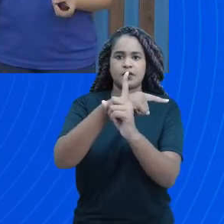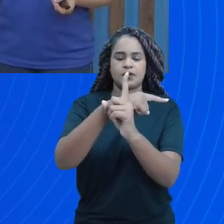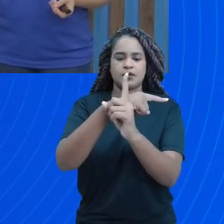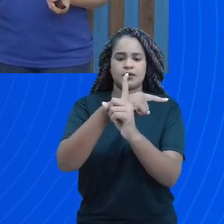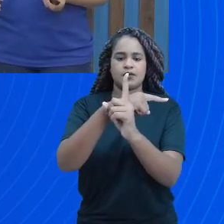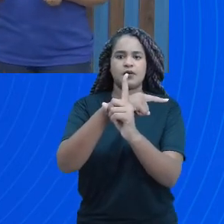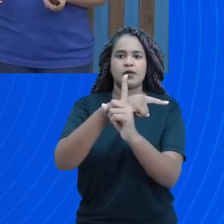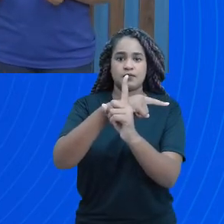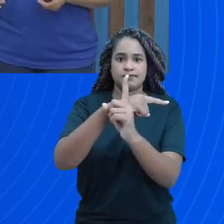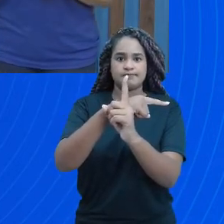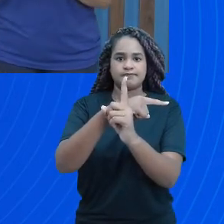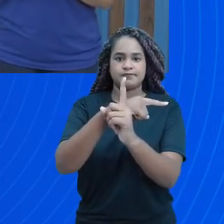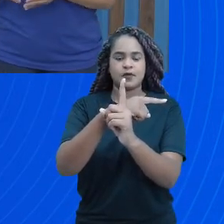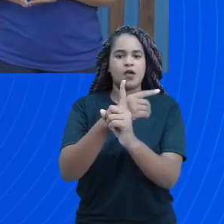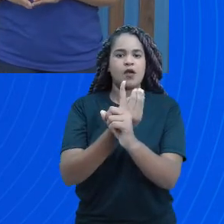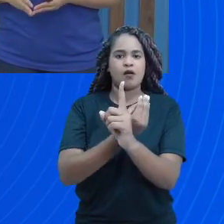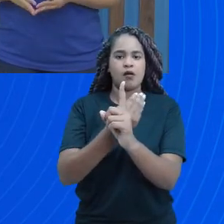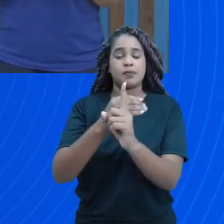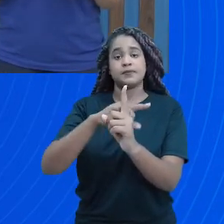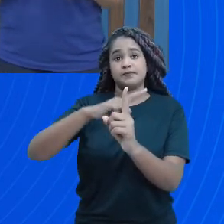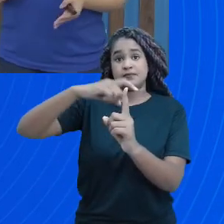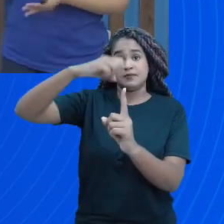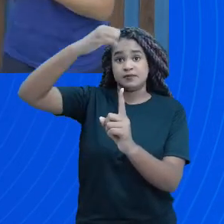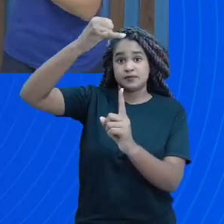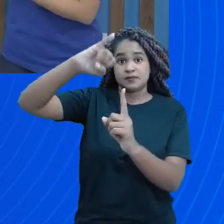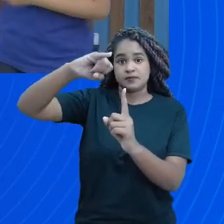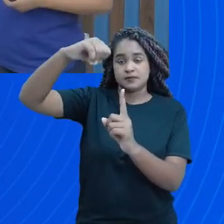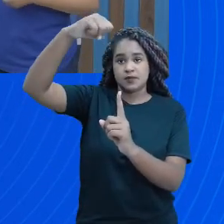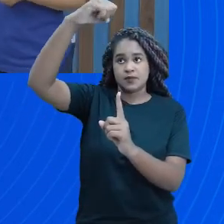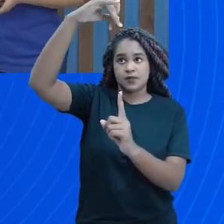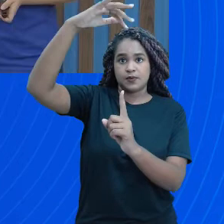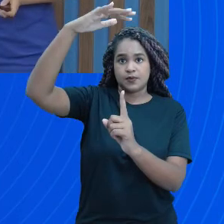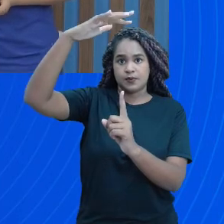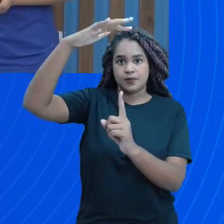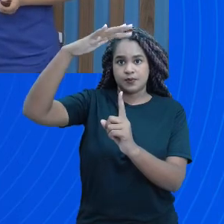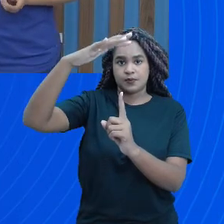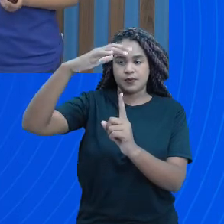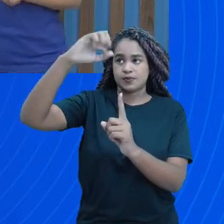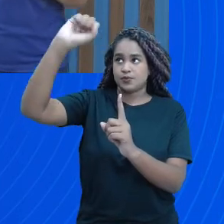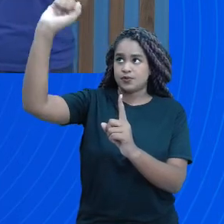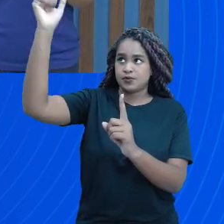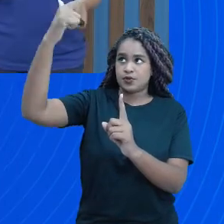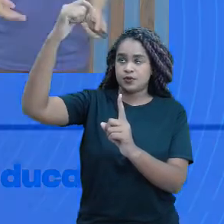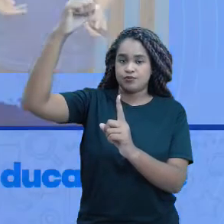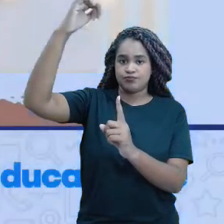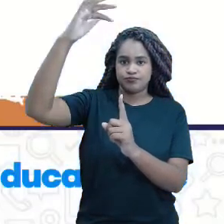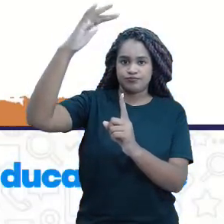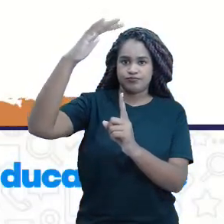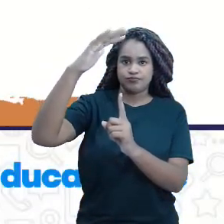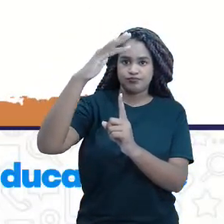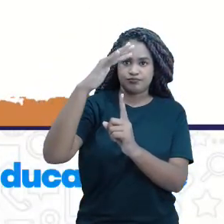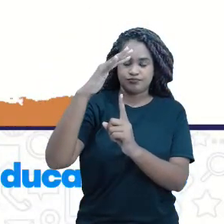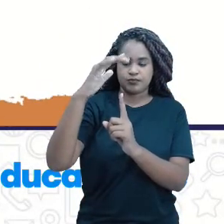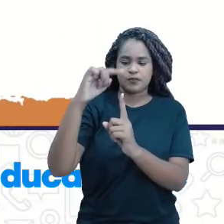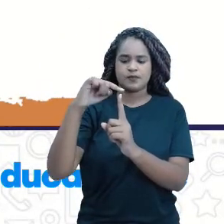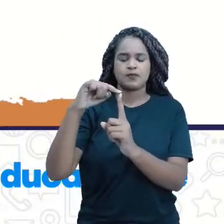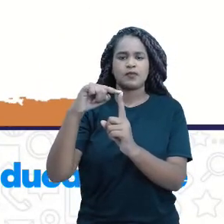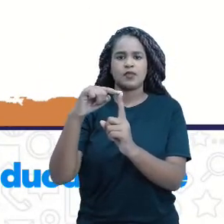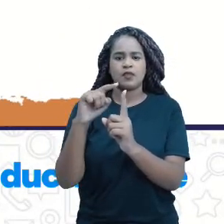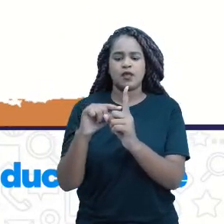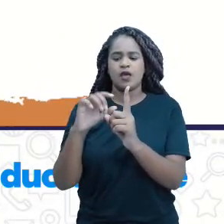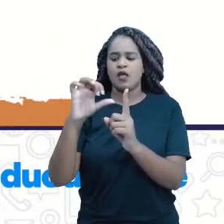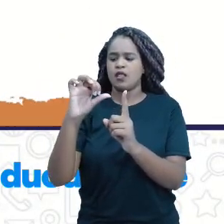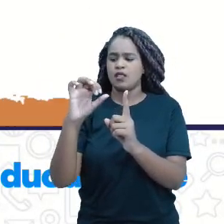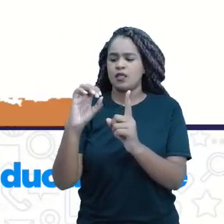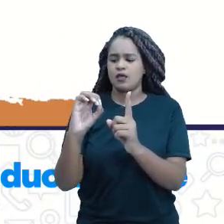Se a gente vai ter um ângulo de 90 graus sobre o cabinho que está fincado aqui nessa areia, que também está fazendo 90 graus, é como